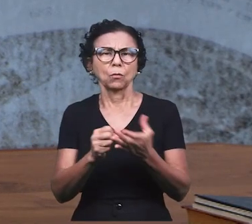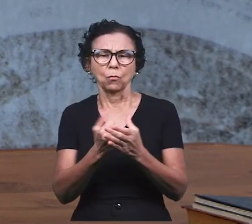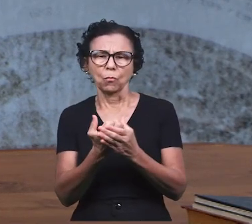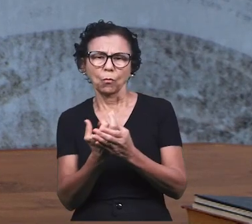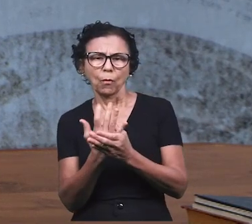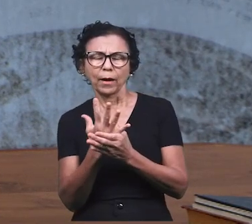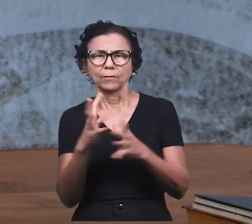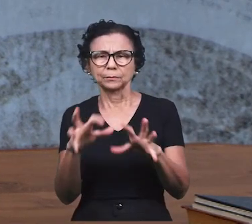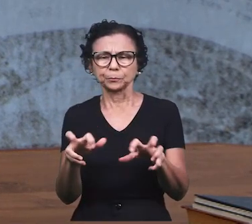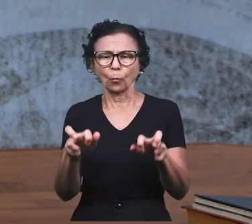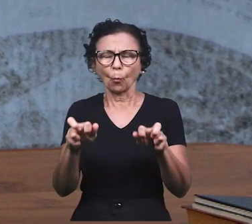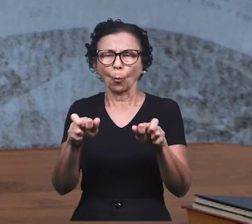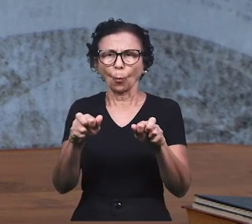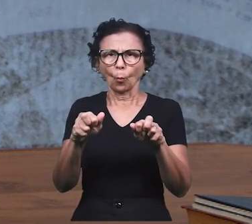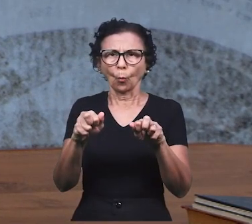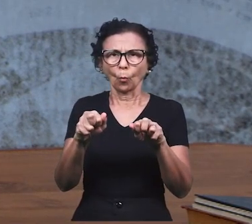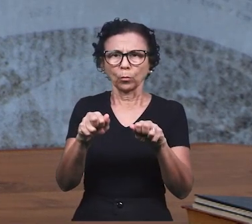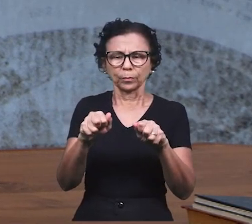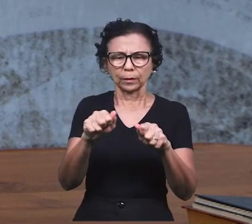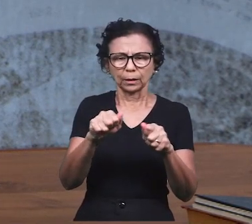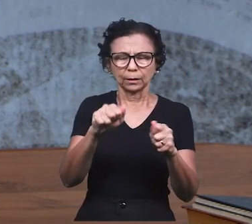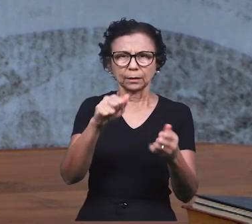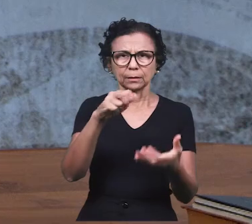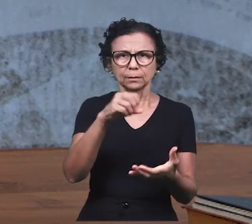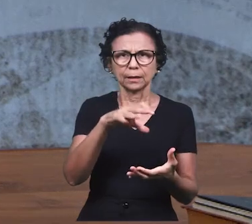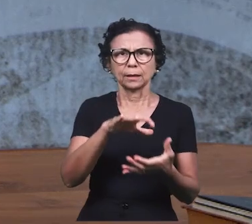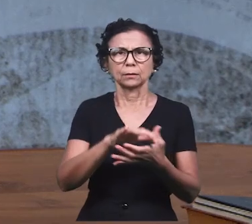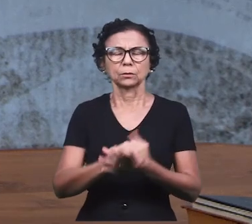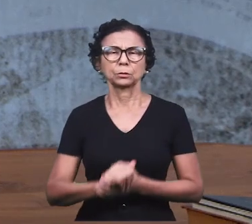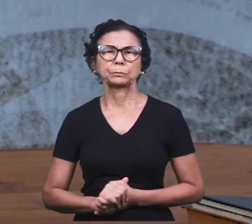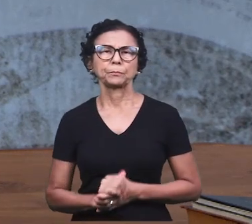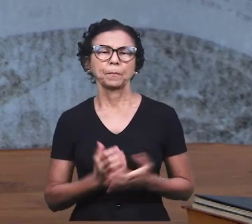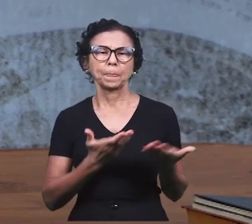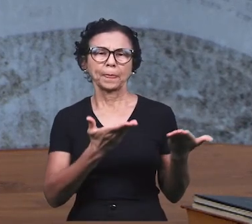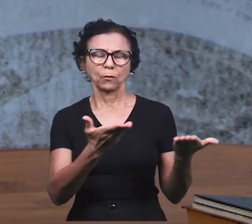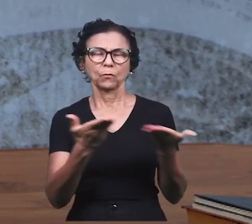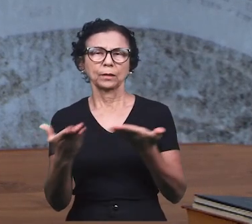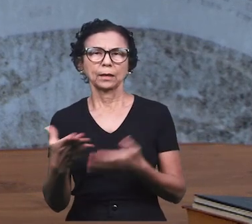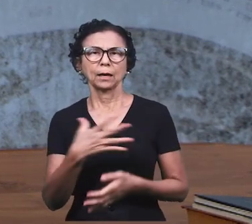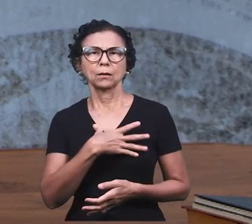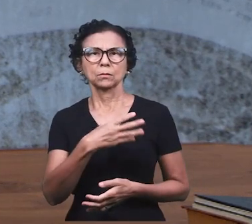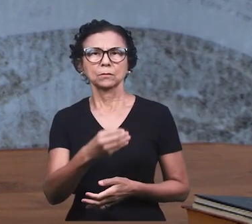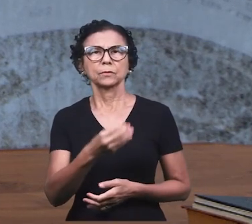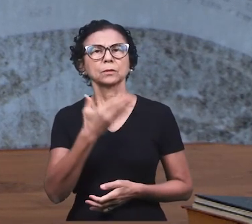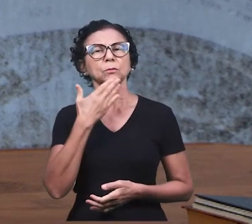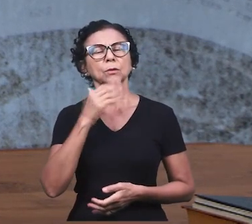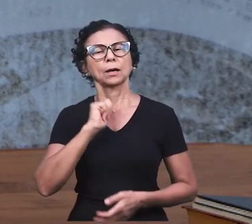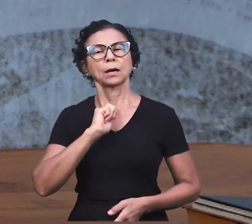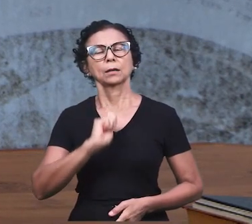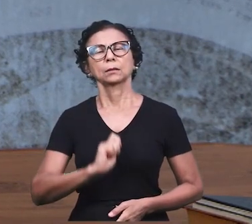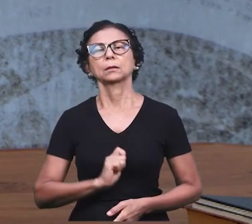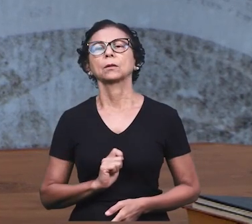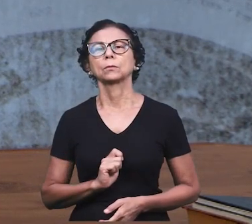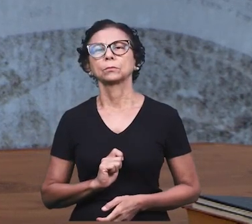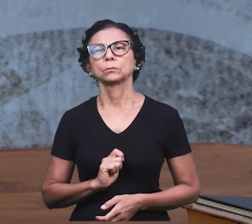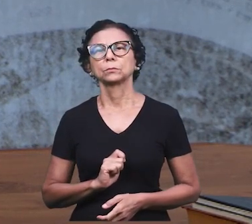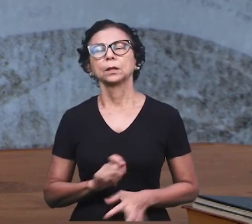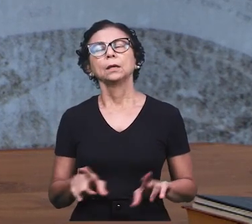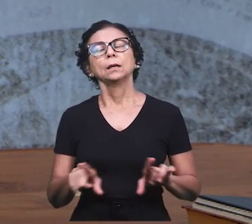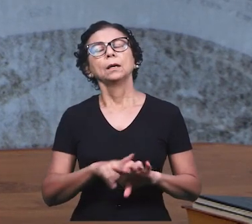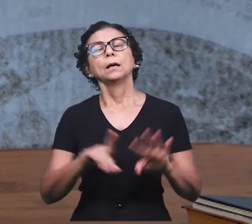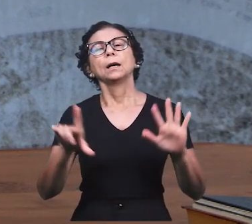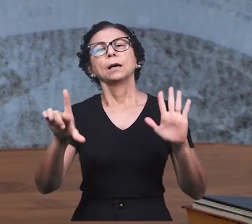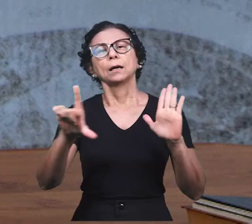os filhos de Arão, assim de um como de outro. E esta é a lei do